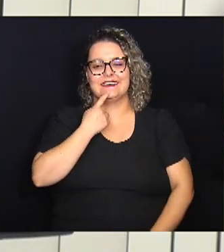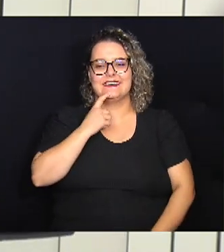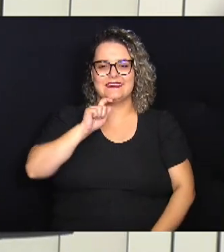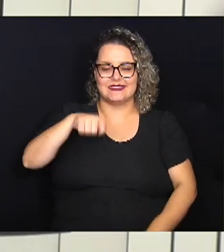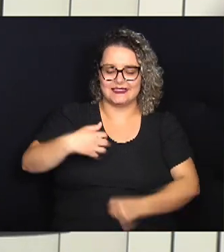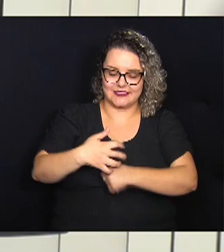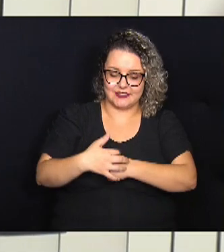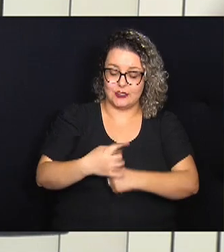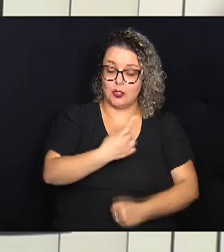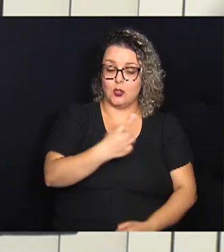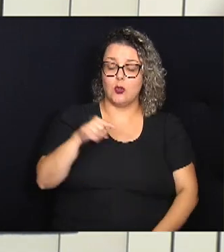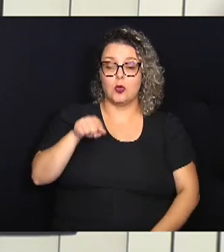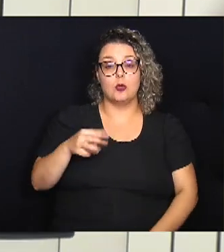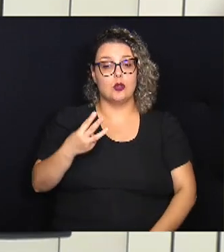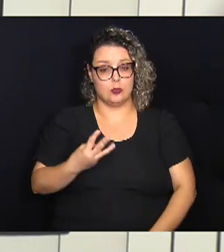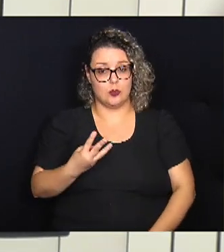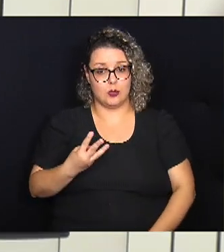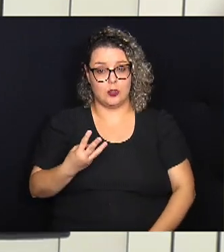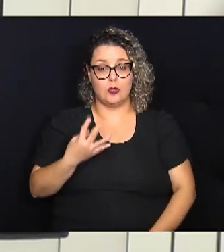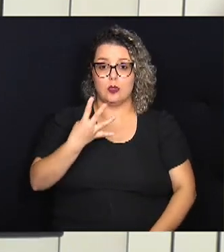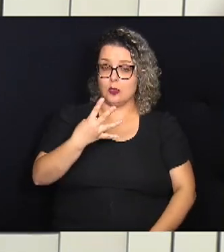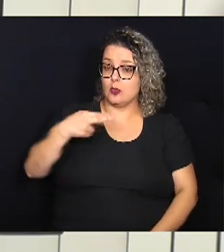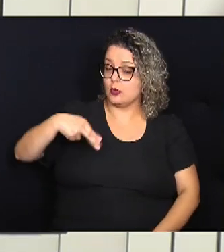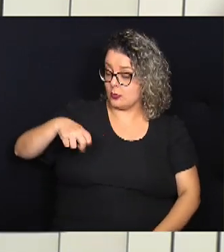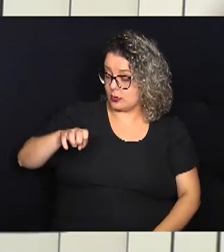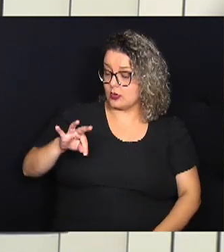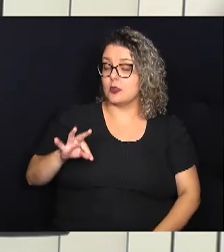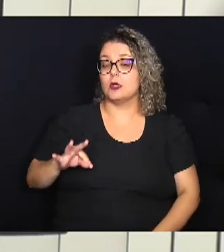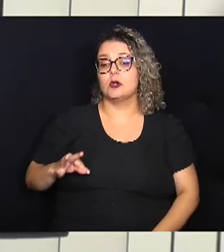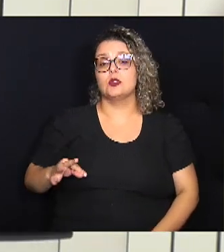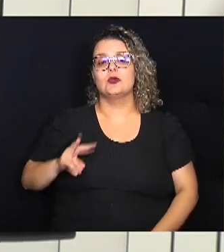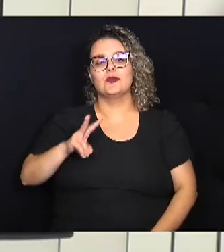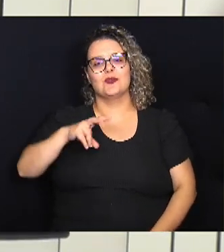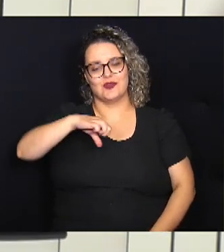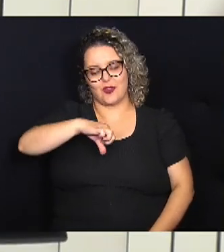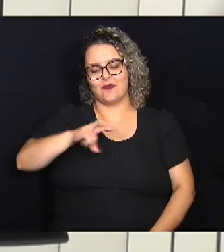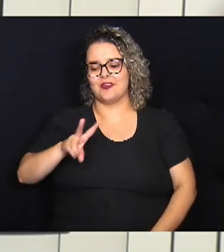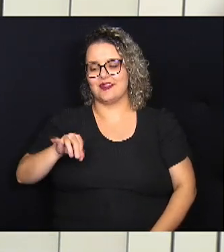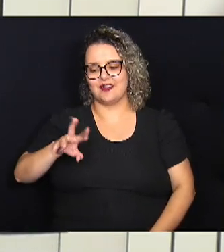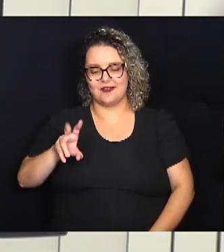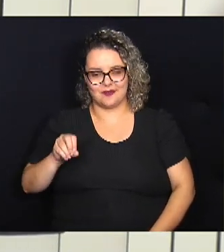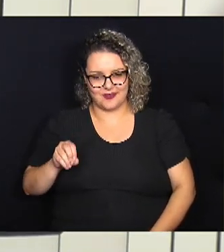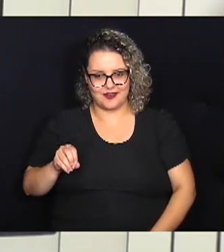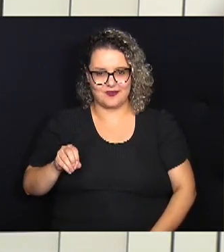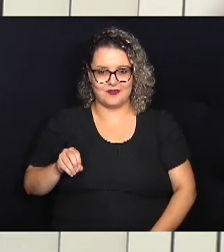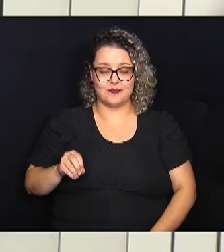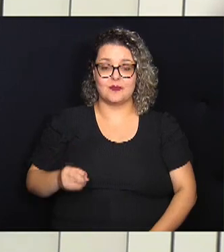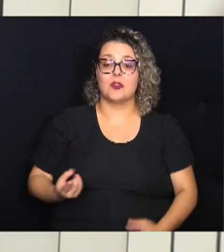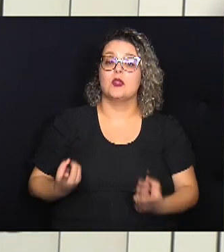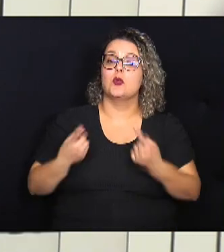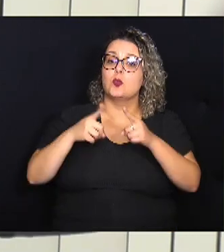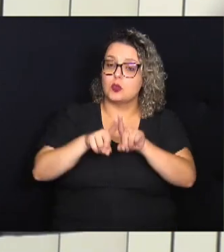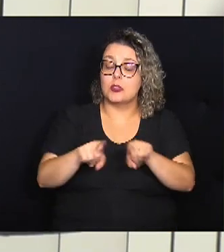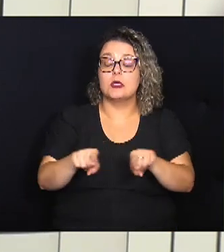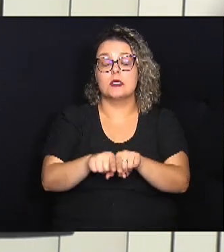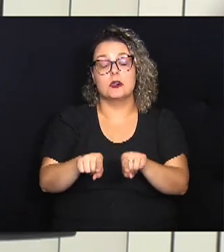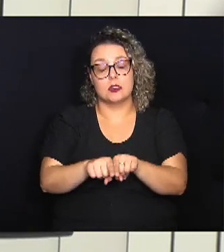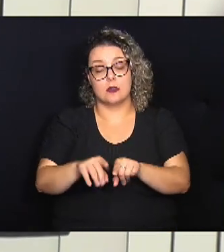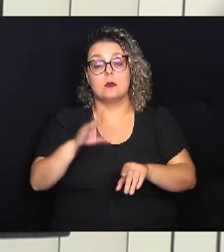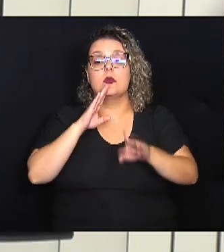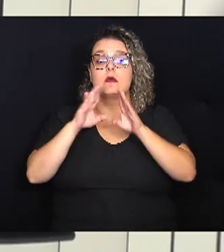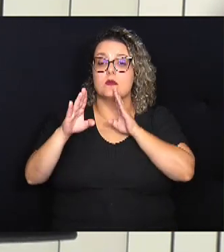digital 11.3, canal 4 da NET ou ainda no canal 9 da Vivo Fibra, com retransmissão simultânea